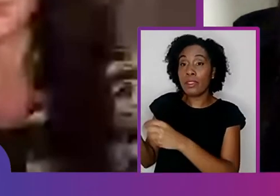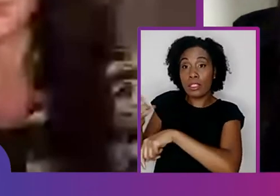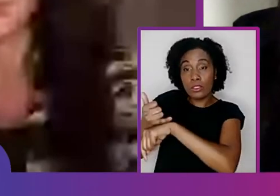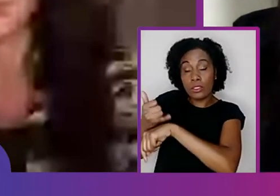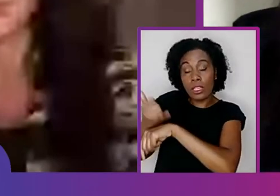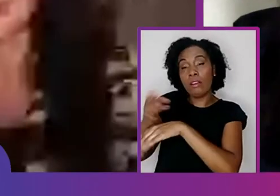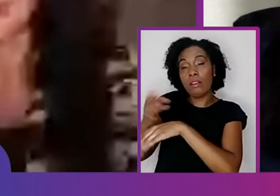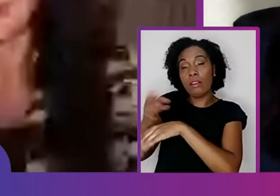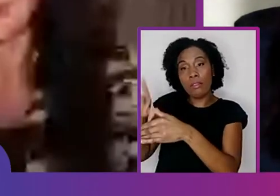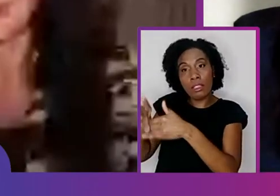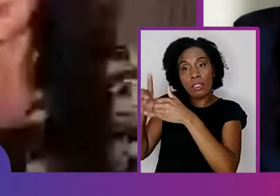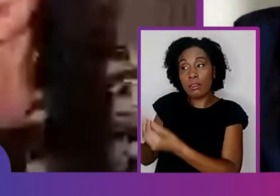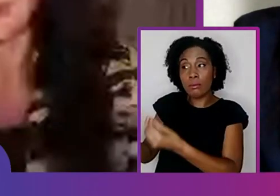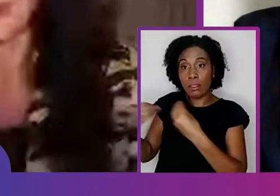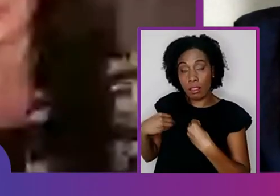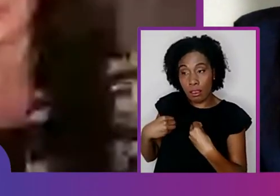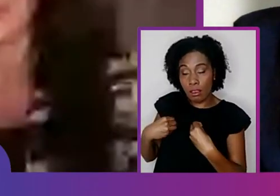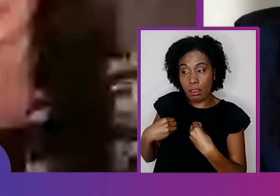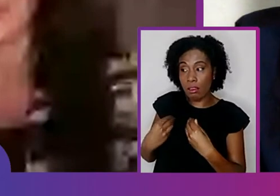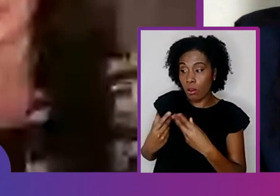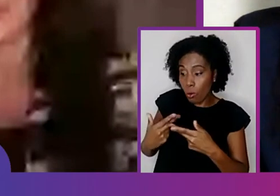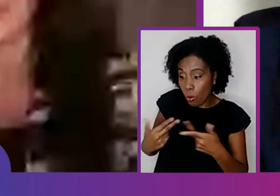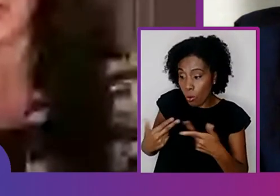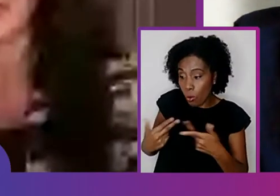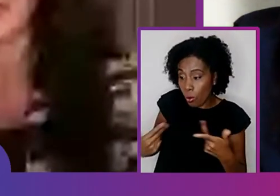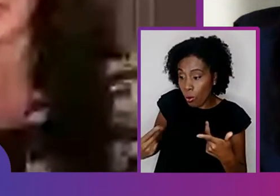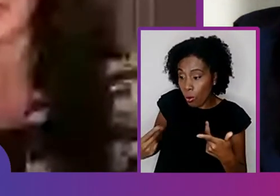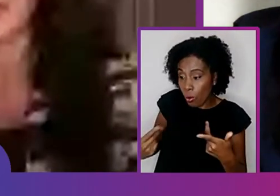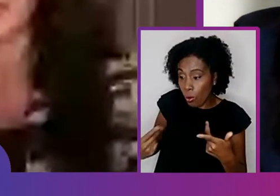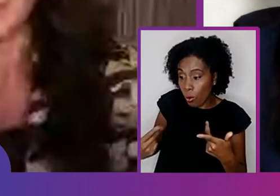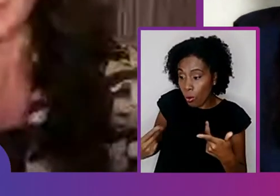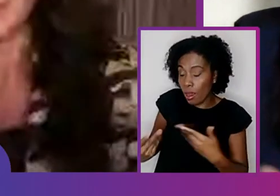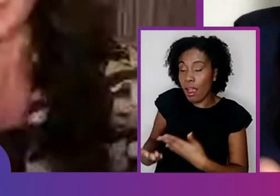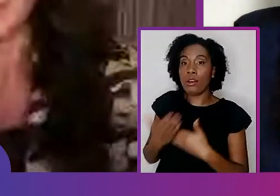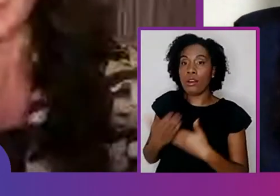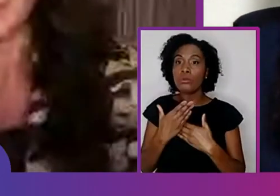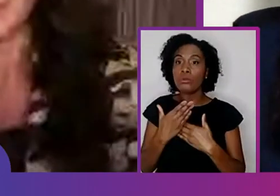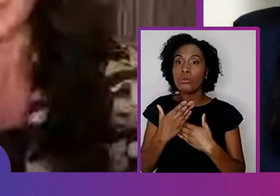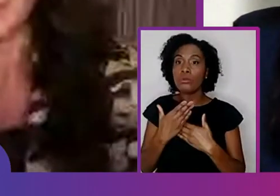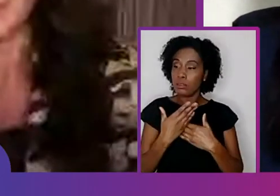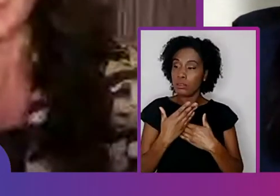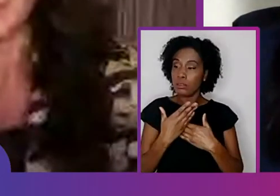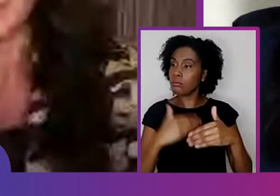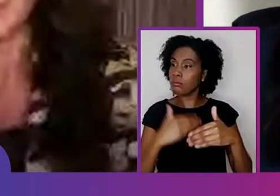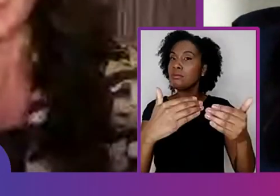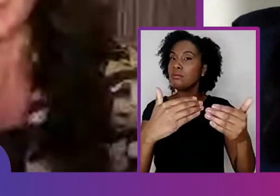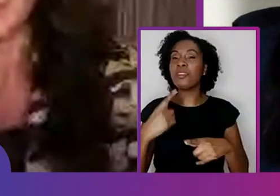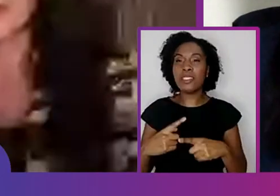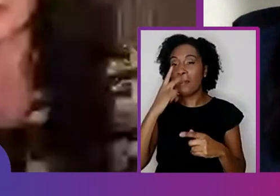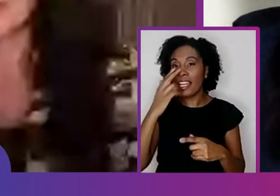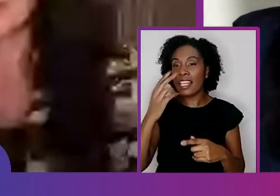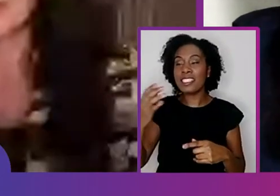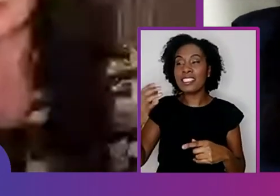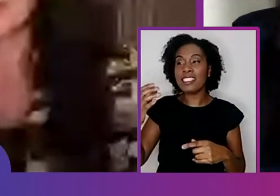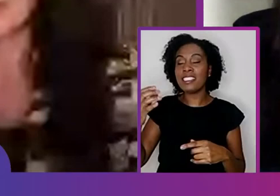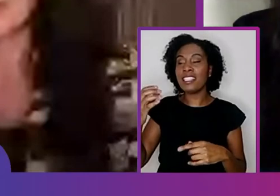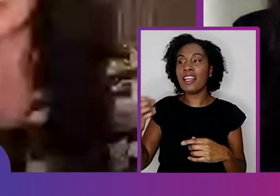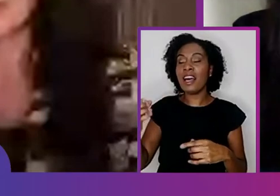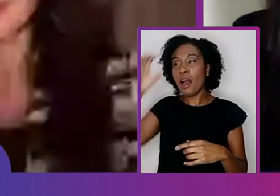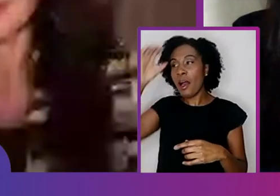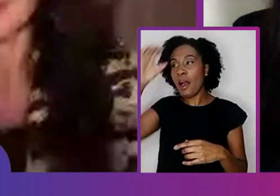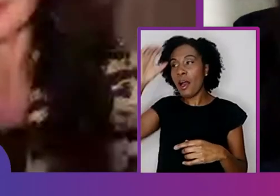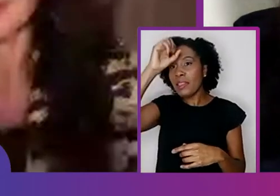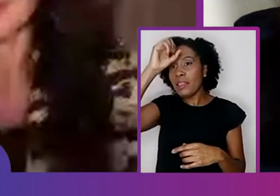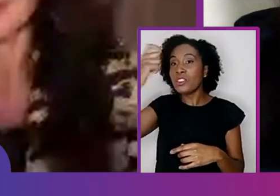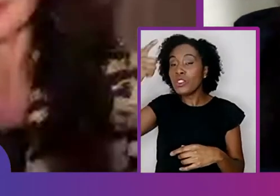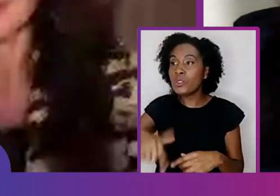esse desenvolvimento. É como se nós estivéssemos aprendendo a trabalhar de novo. É preciso todo o desenvolvimento desse trabalho. Então, se for